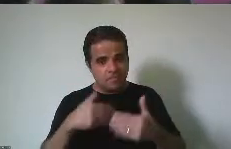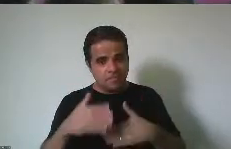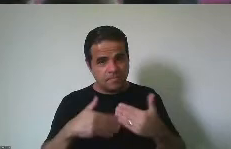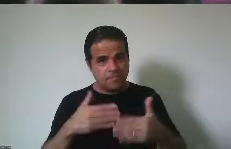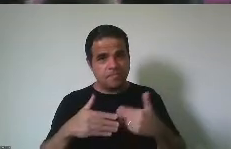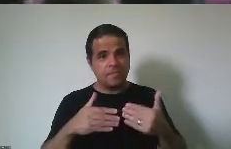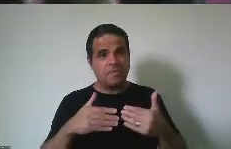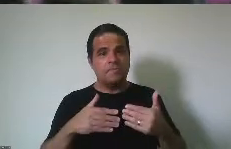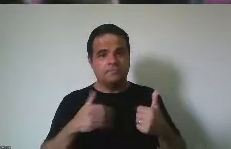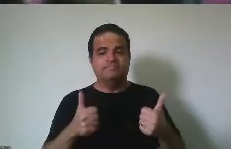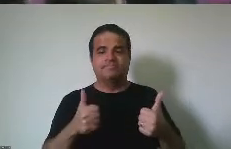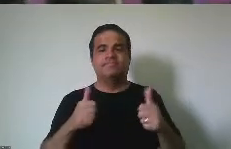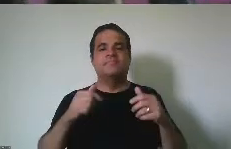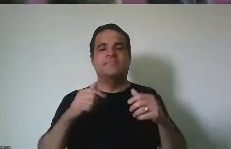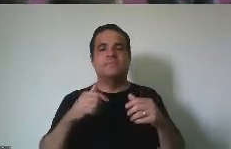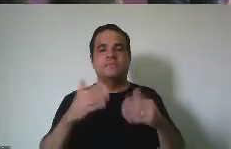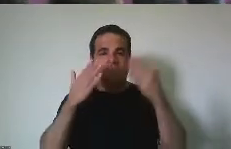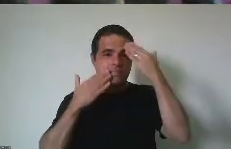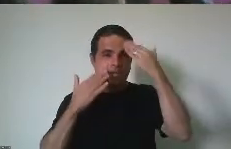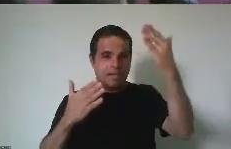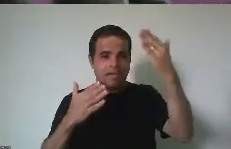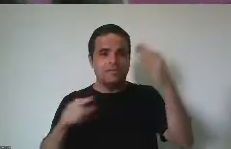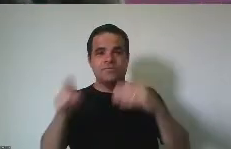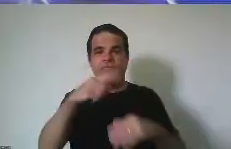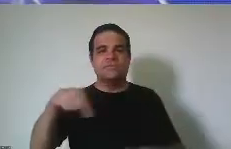fazer obrigado gente